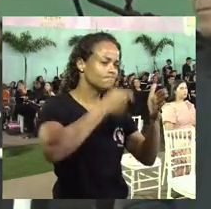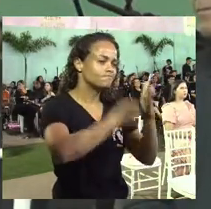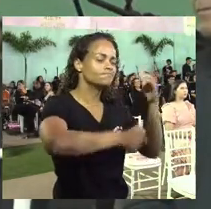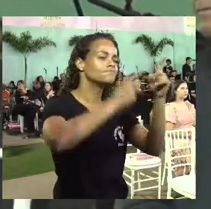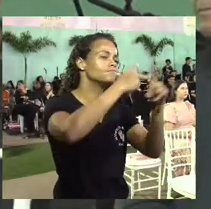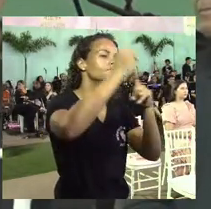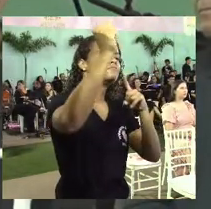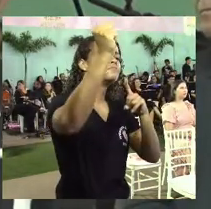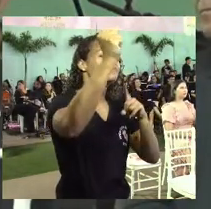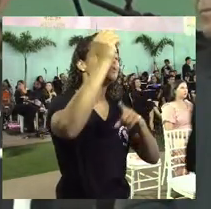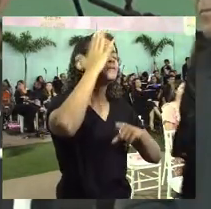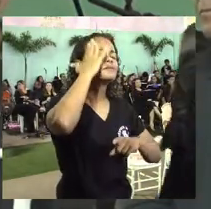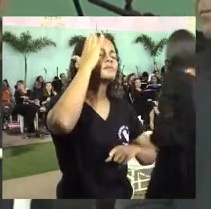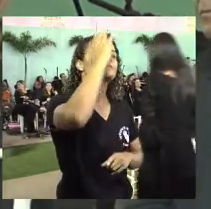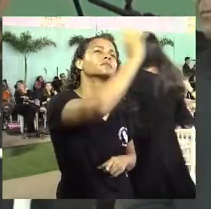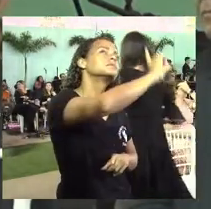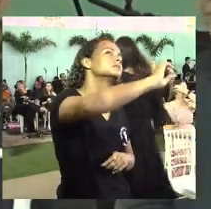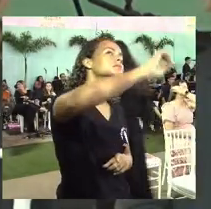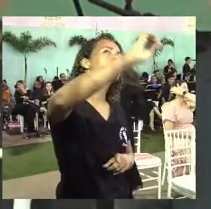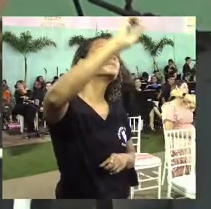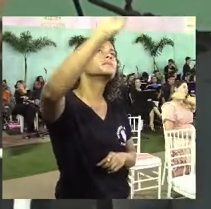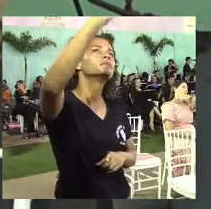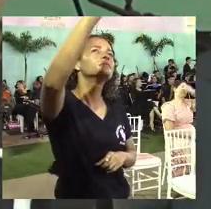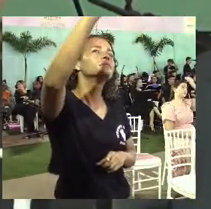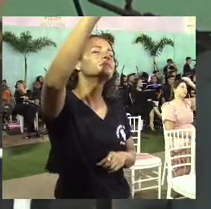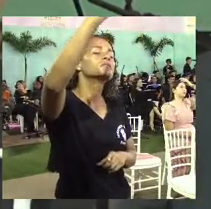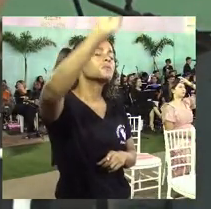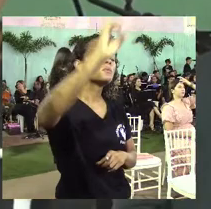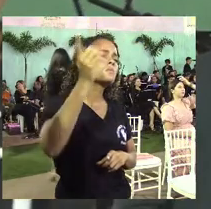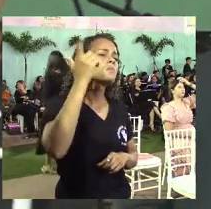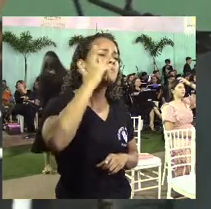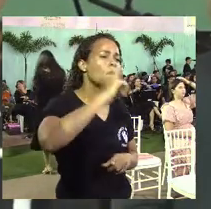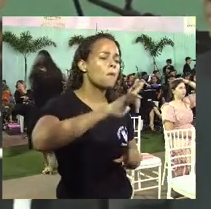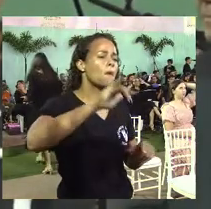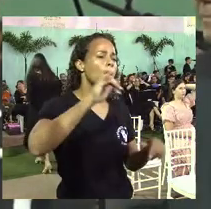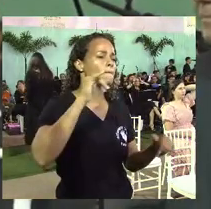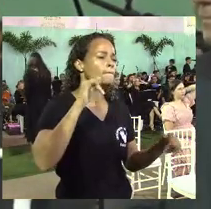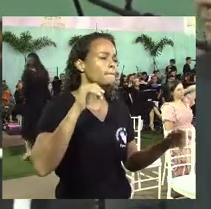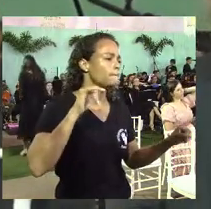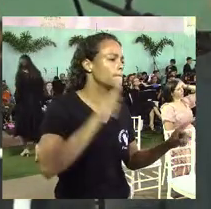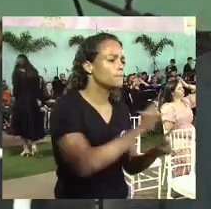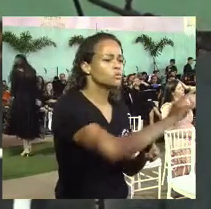contigo eu sei que Deus o inimigo